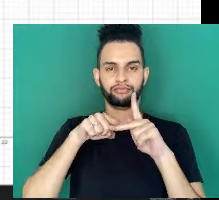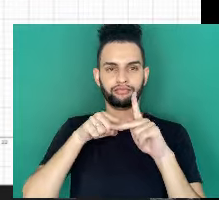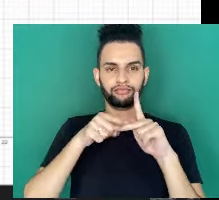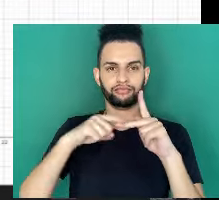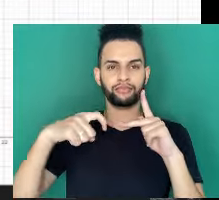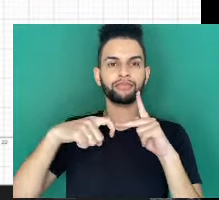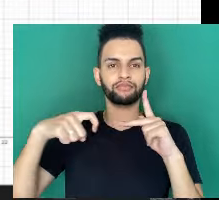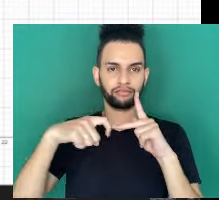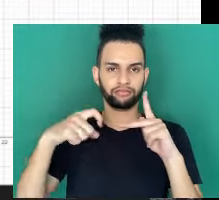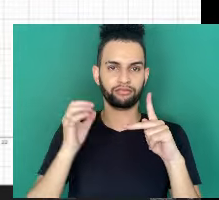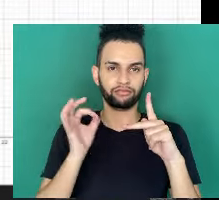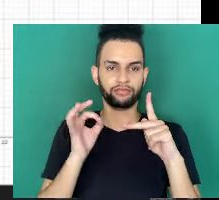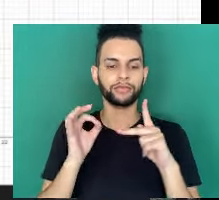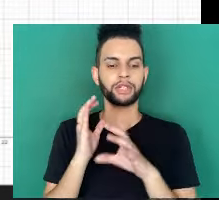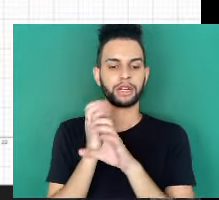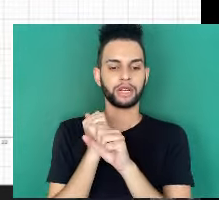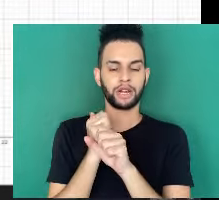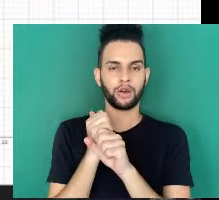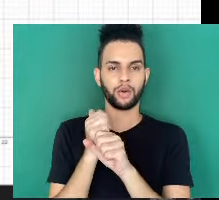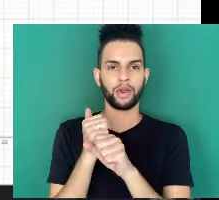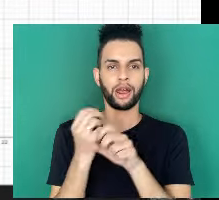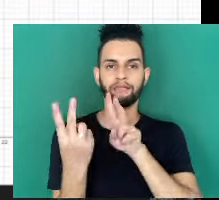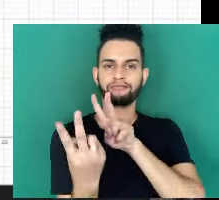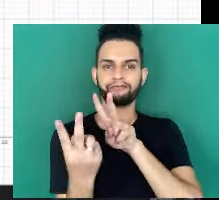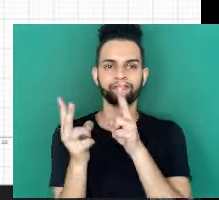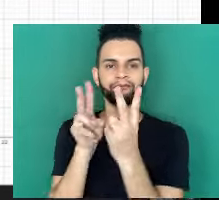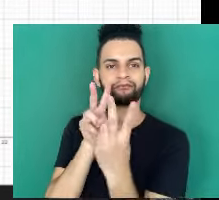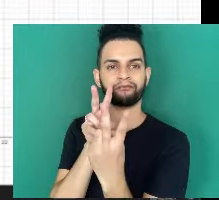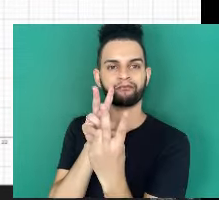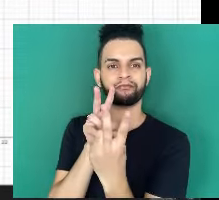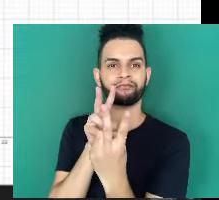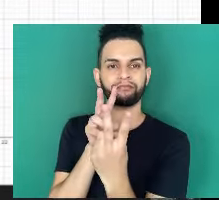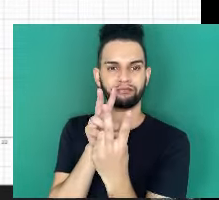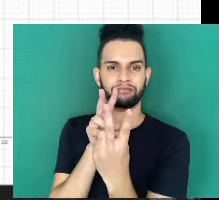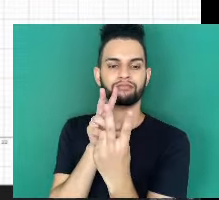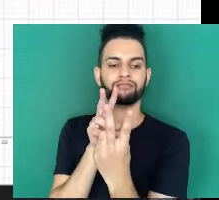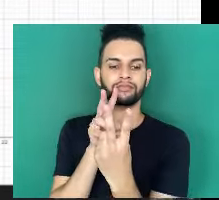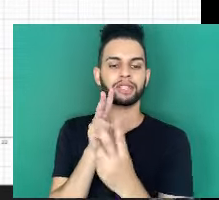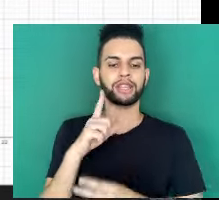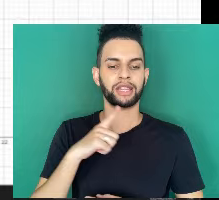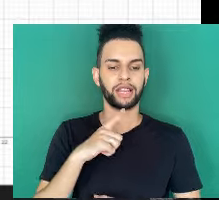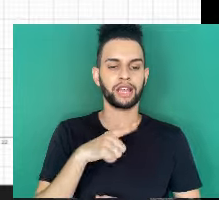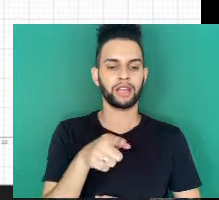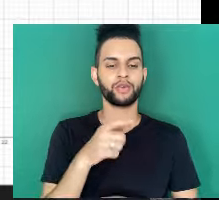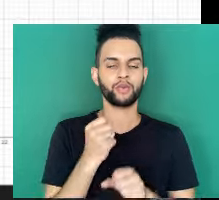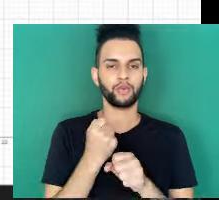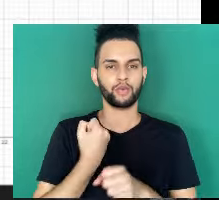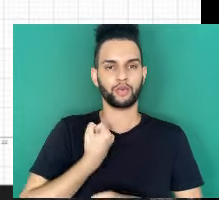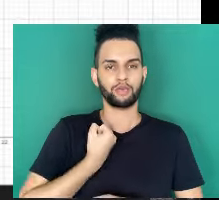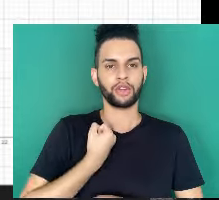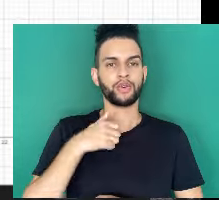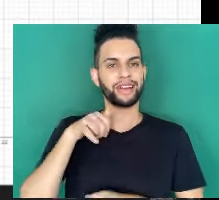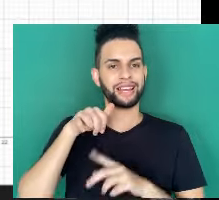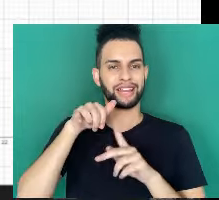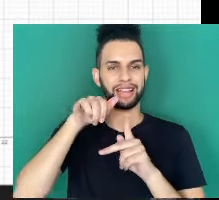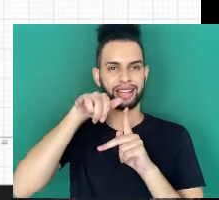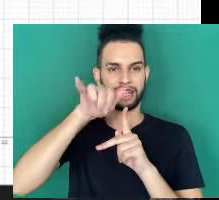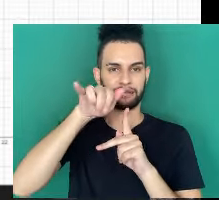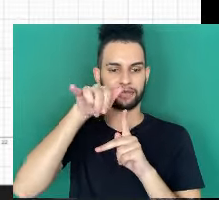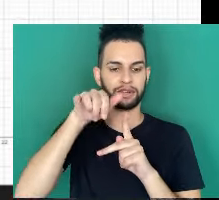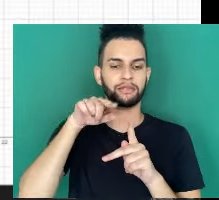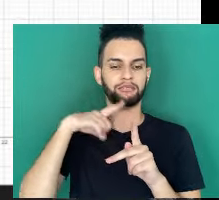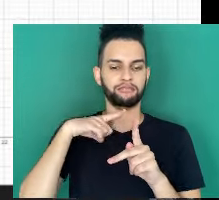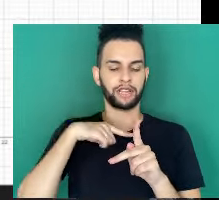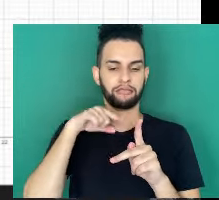calcular a imagem. A imagem vai ser dada por esse valor y que está aqui. Né?